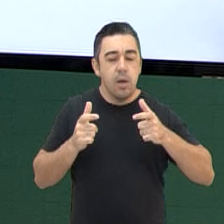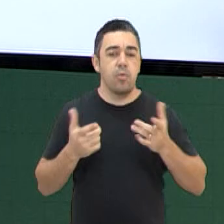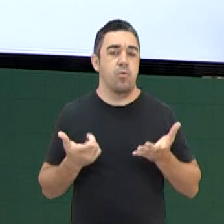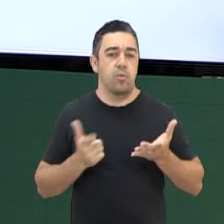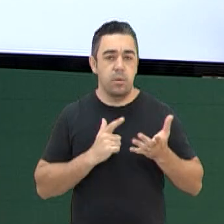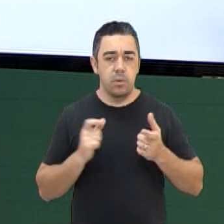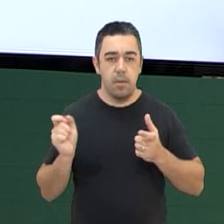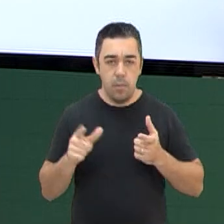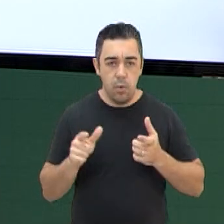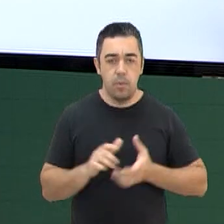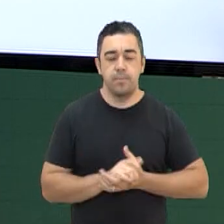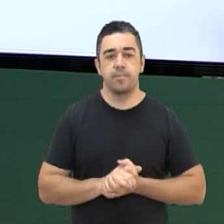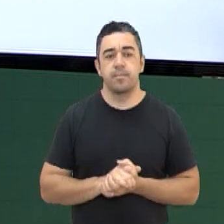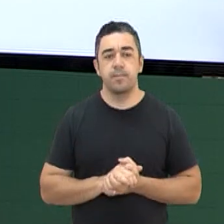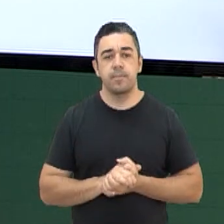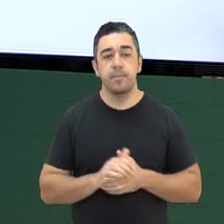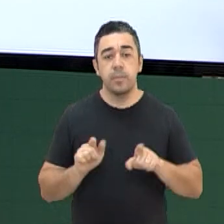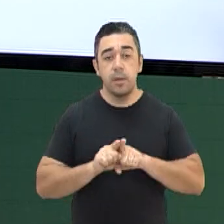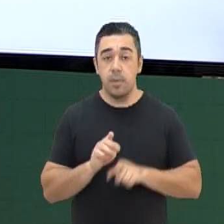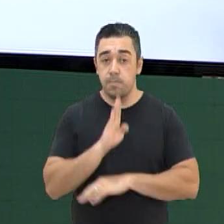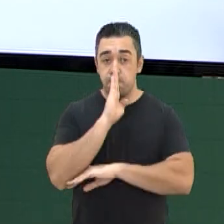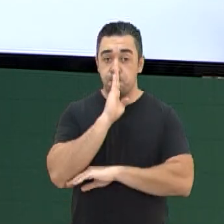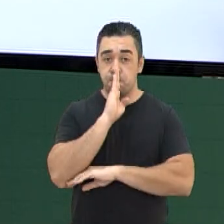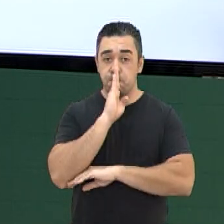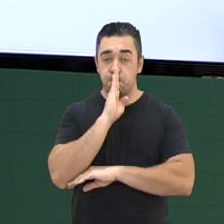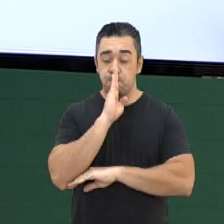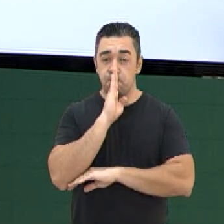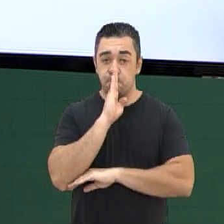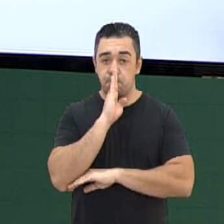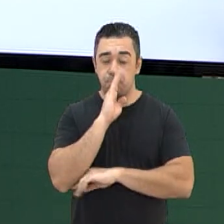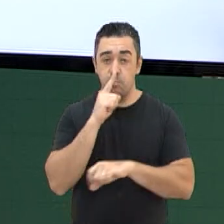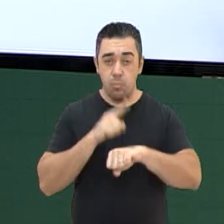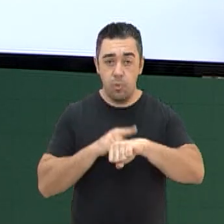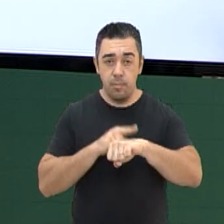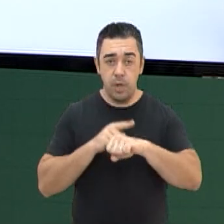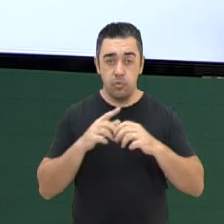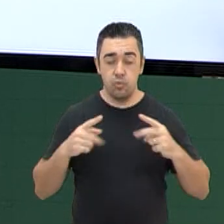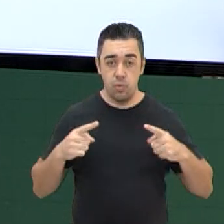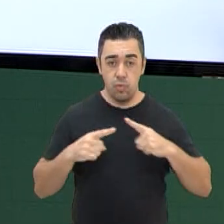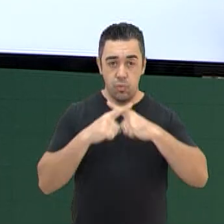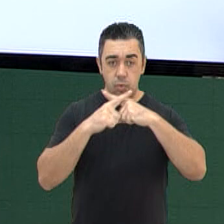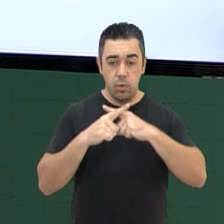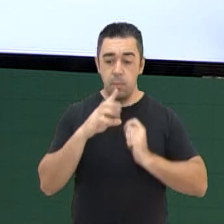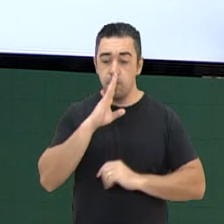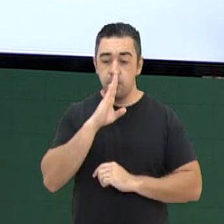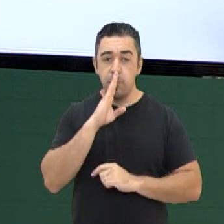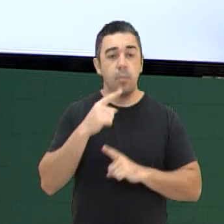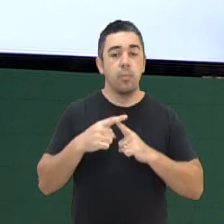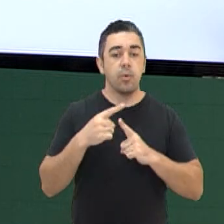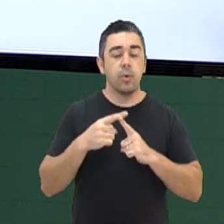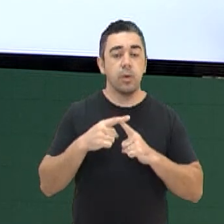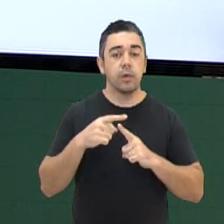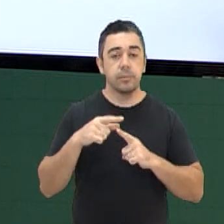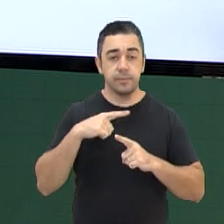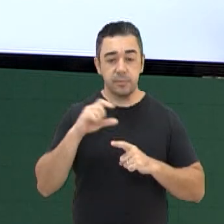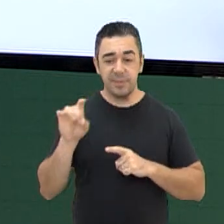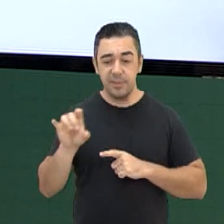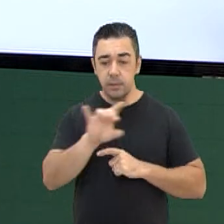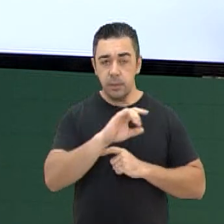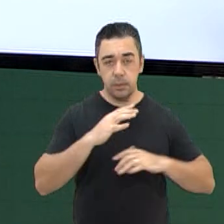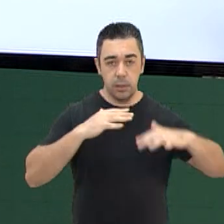localizar. E também o silêncio no ginásio é importante para não dificultar o entendimento dos comandos feitos